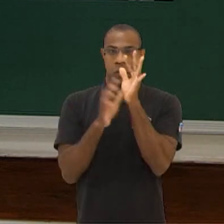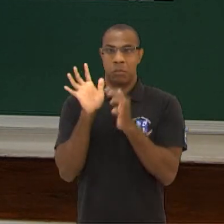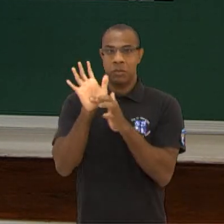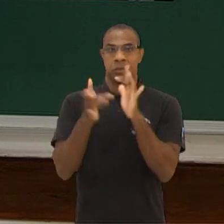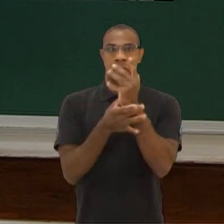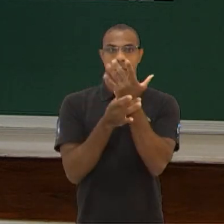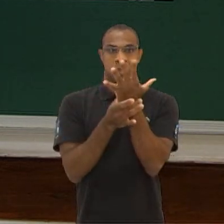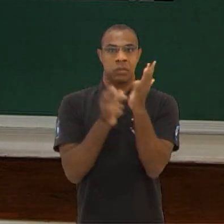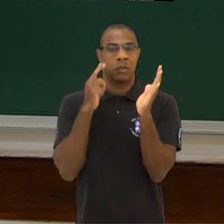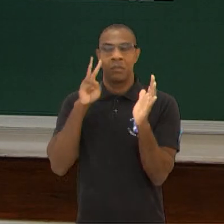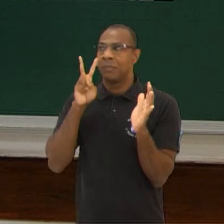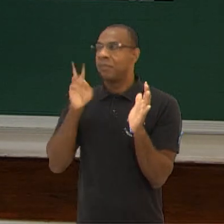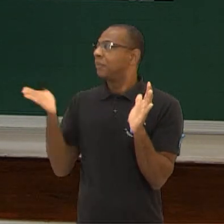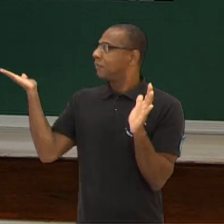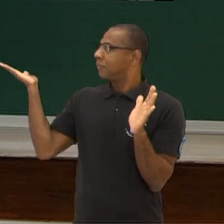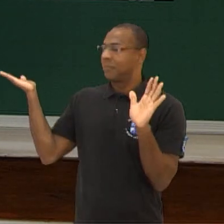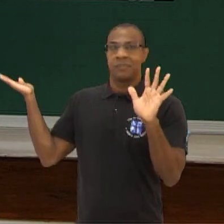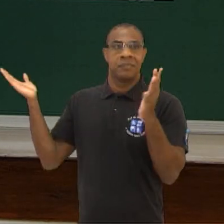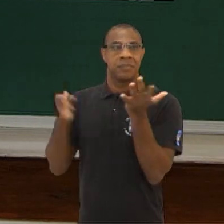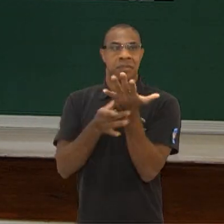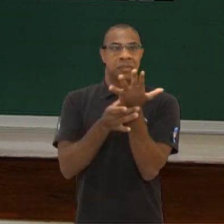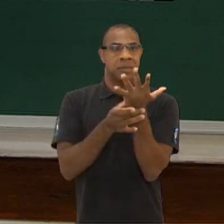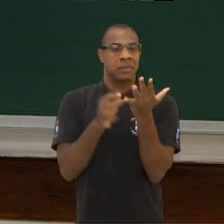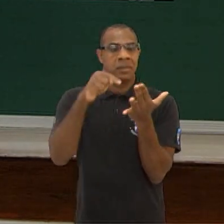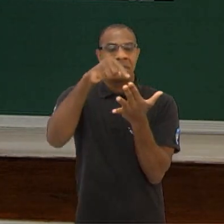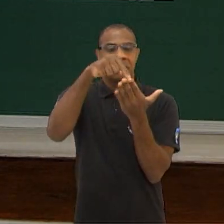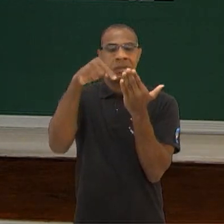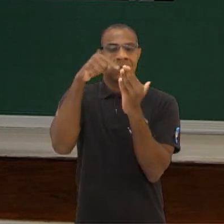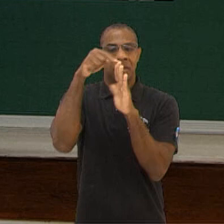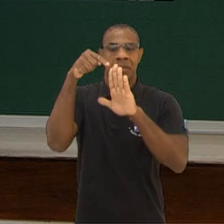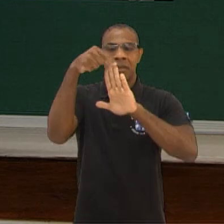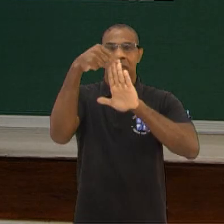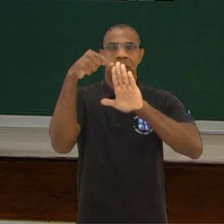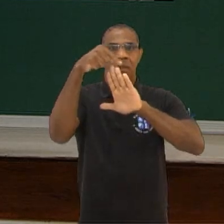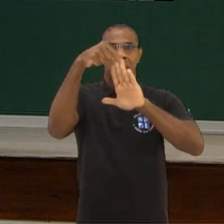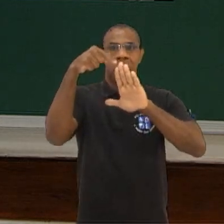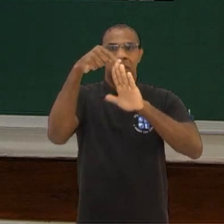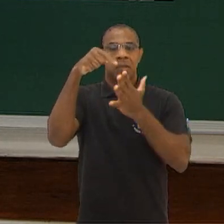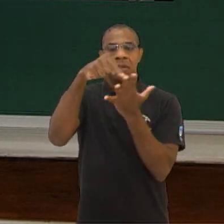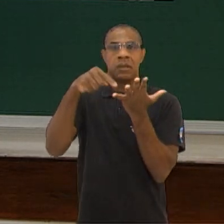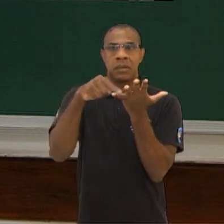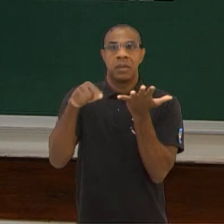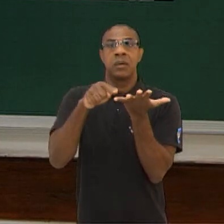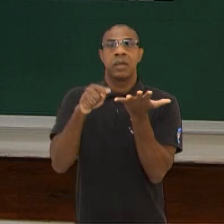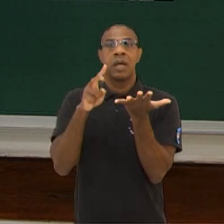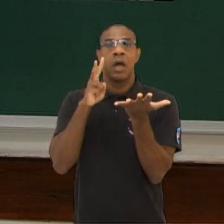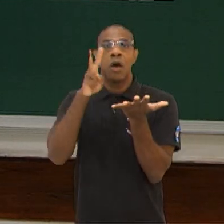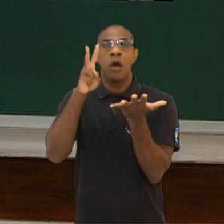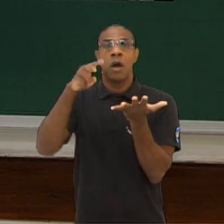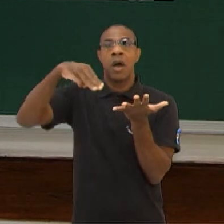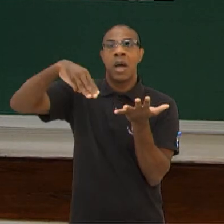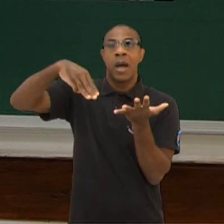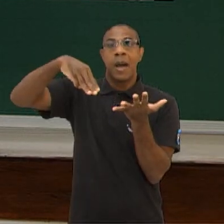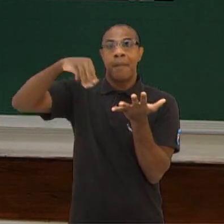está aqui na figura, as pontas dos dedos são o campo magnético. Você vai colocar na